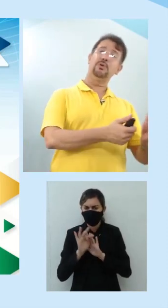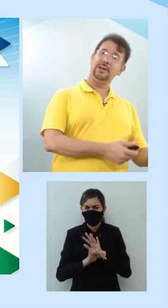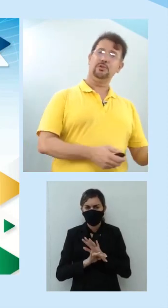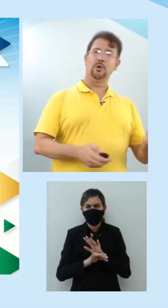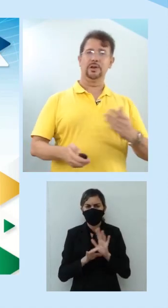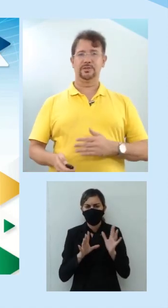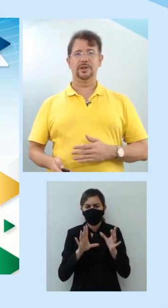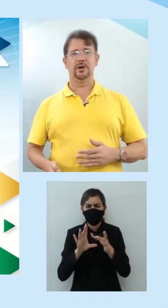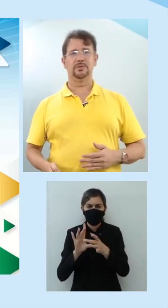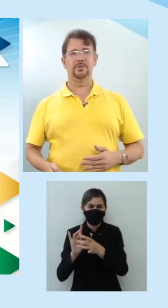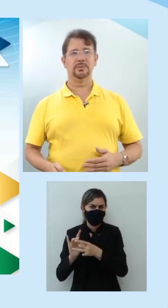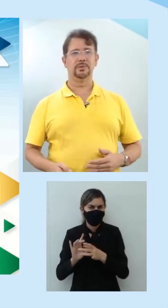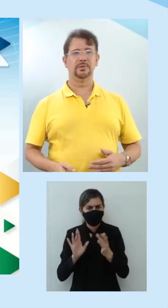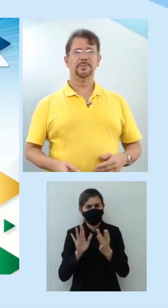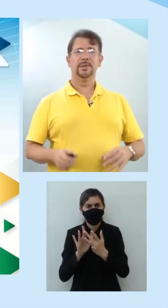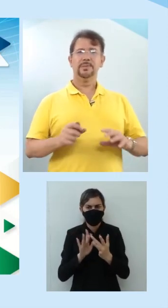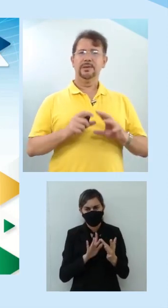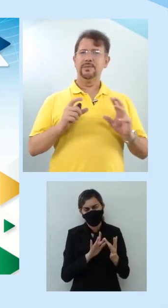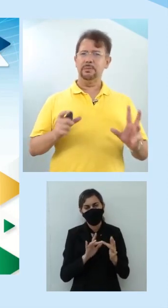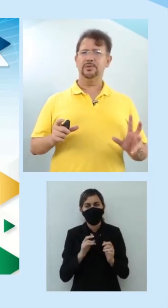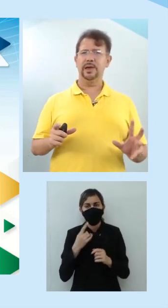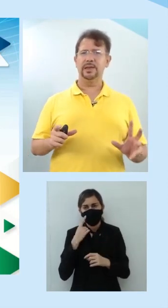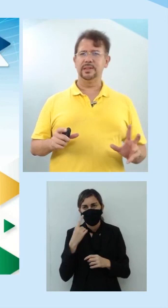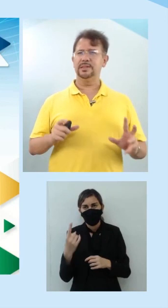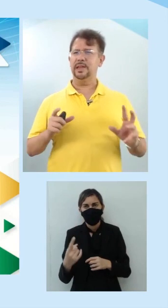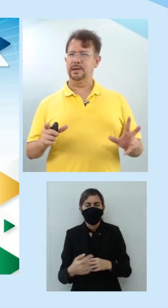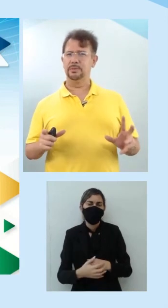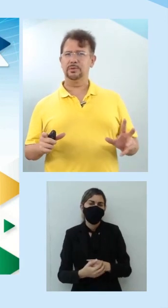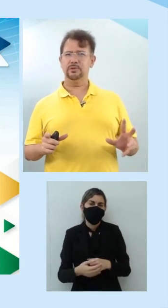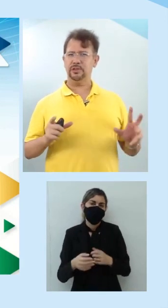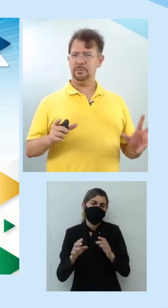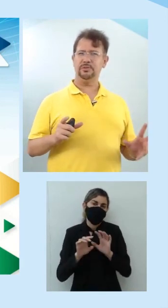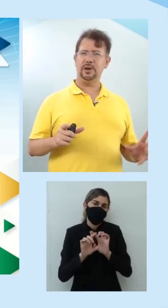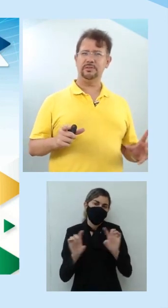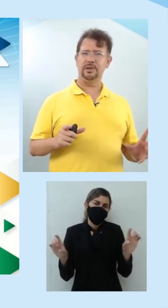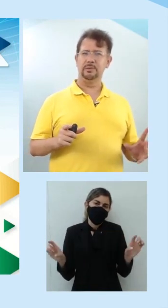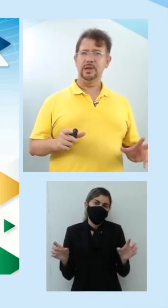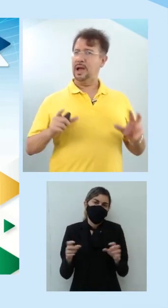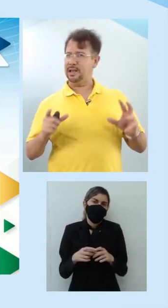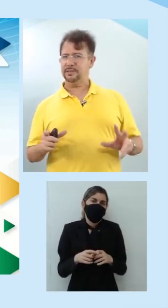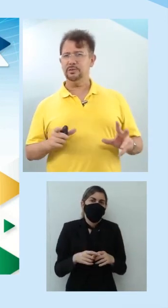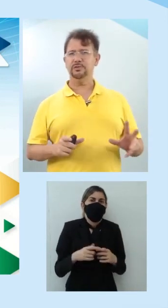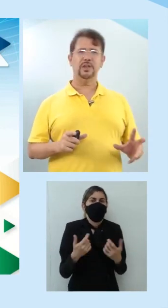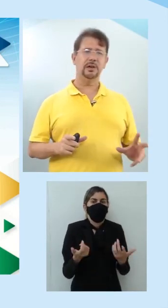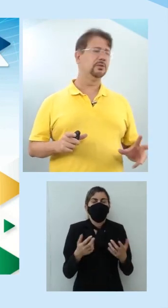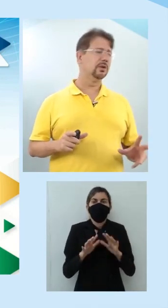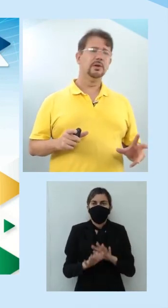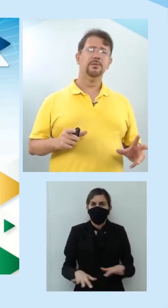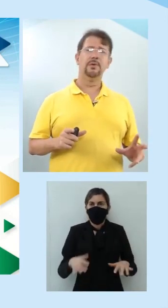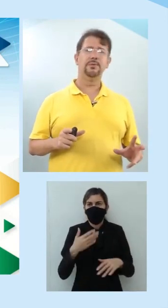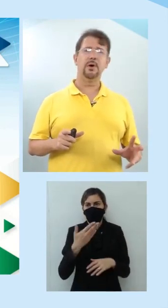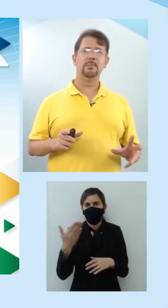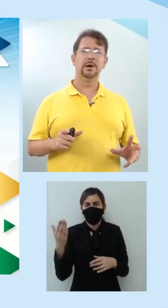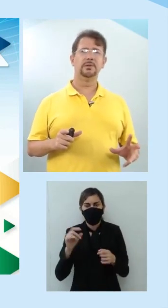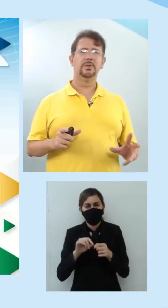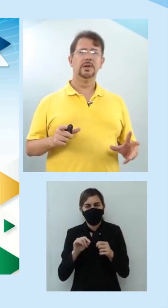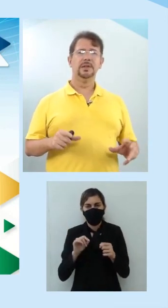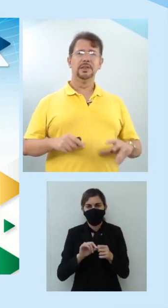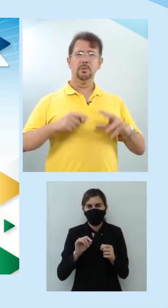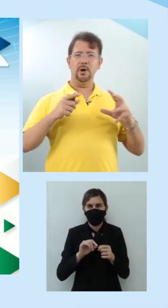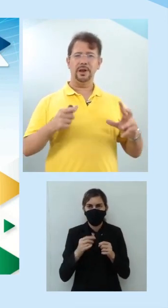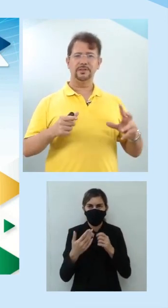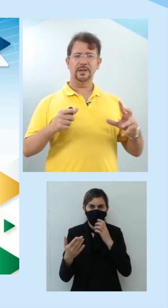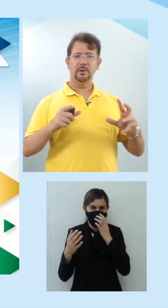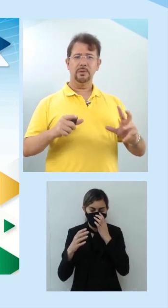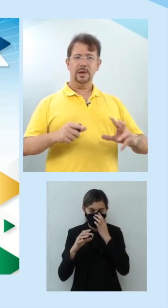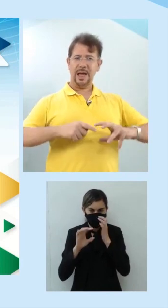os conectores que nós vimos. Vamos ver aqui, termos, os termos da oração. Assim os termos vão formando de